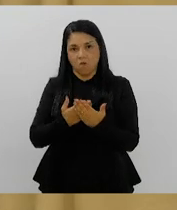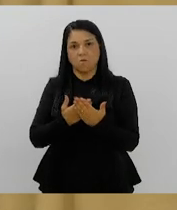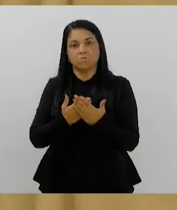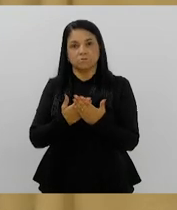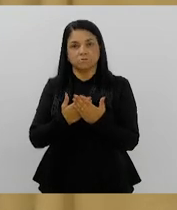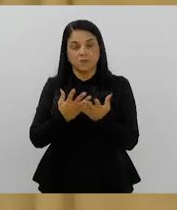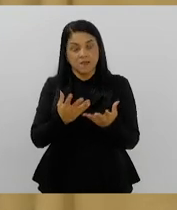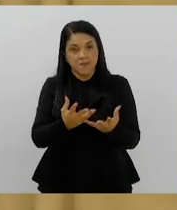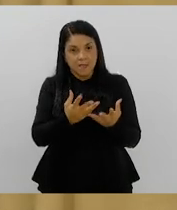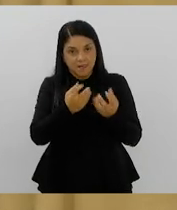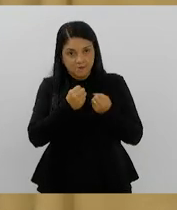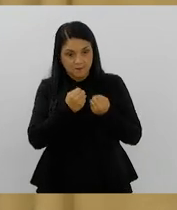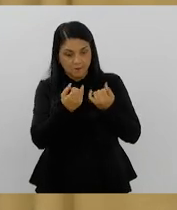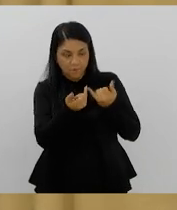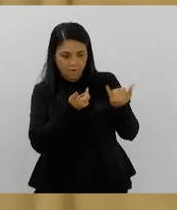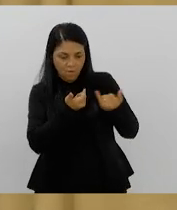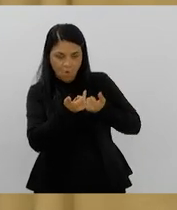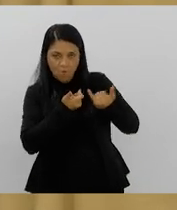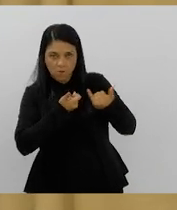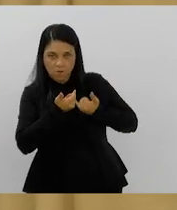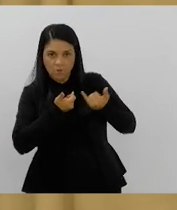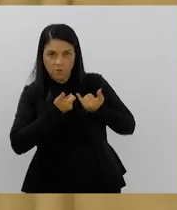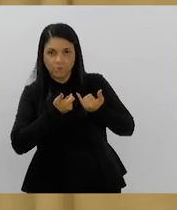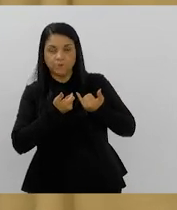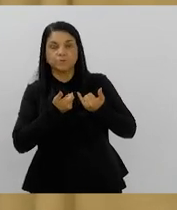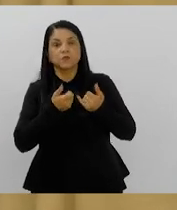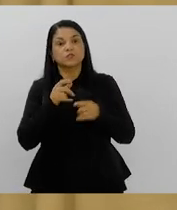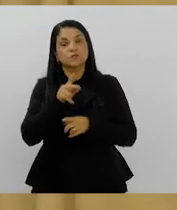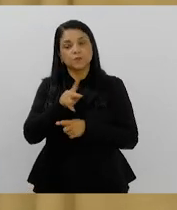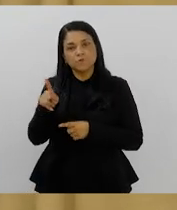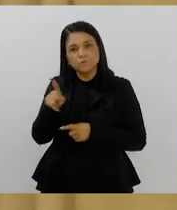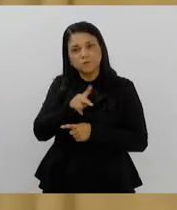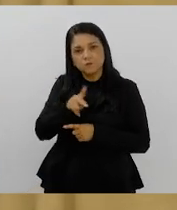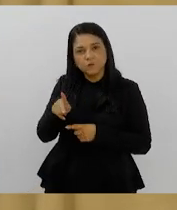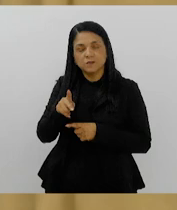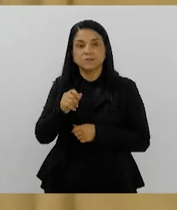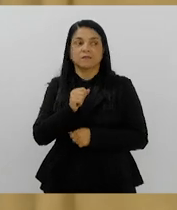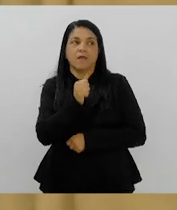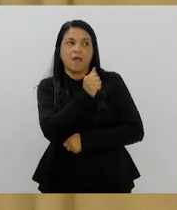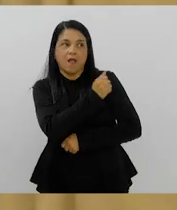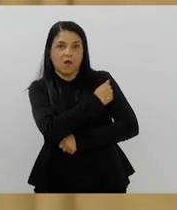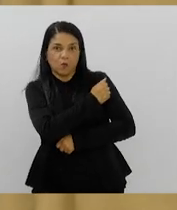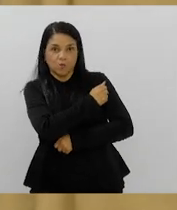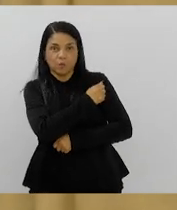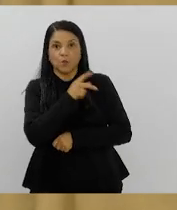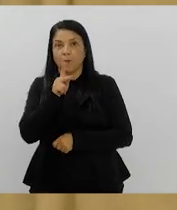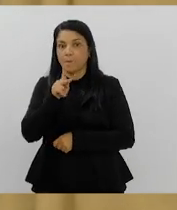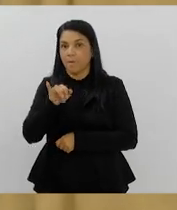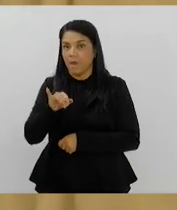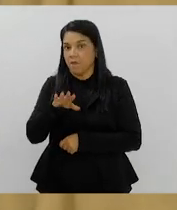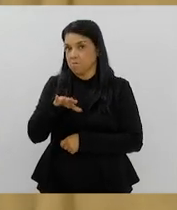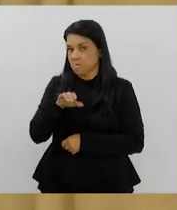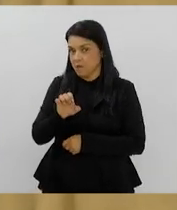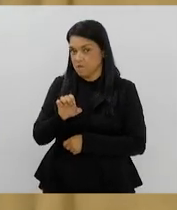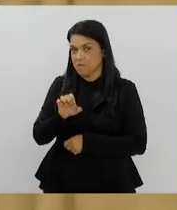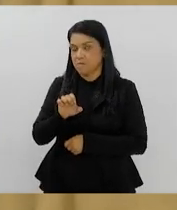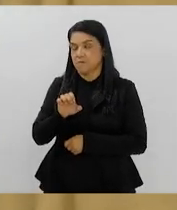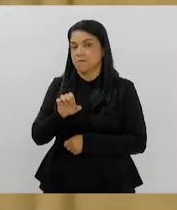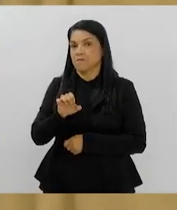muitas informações através dele de professores, de alunos, de pais. Então, significa que